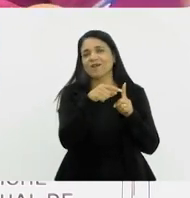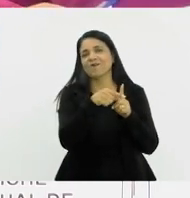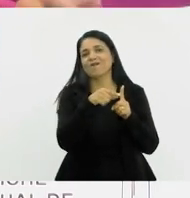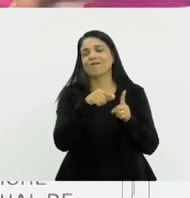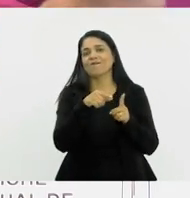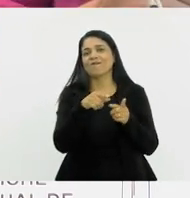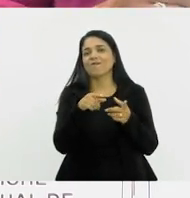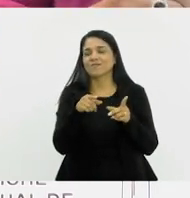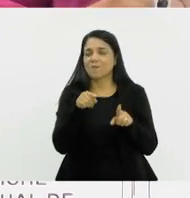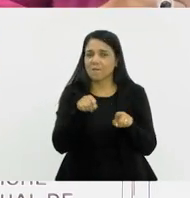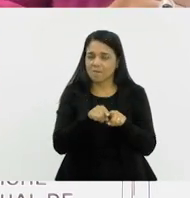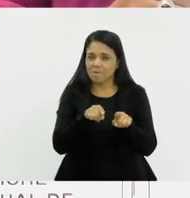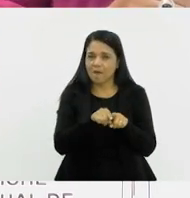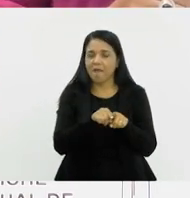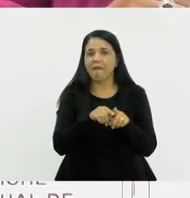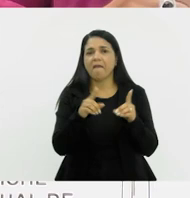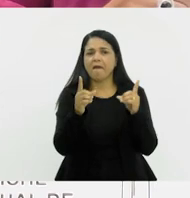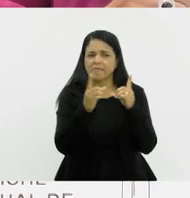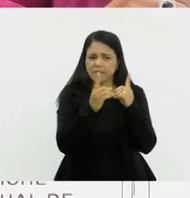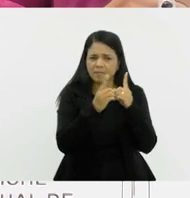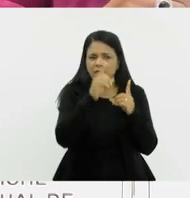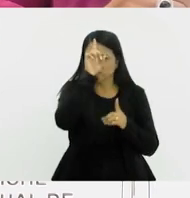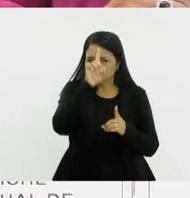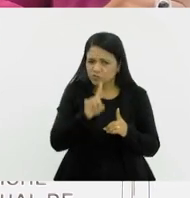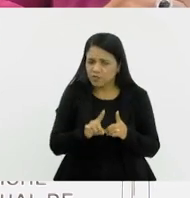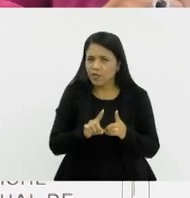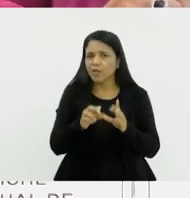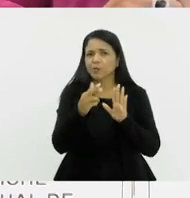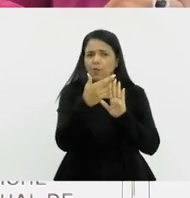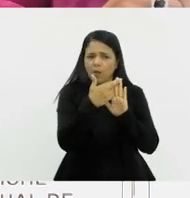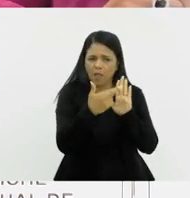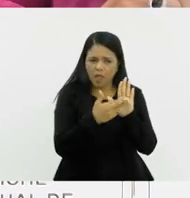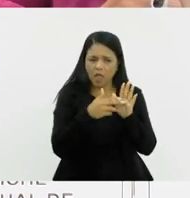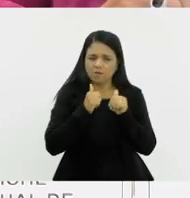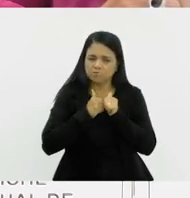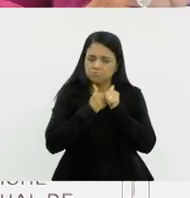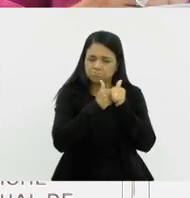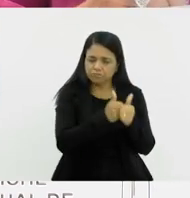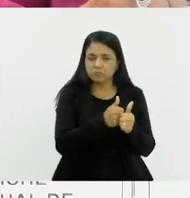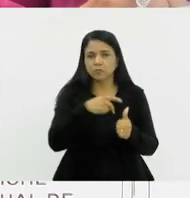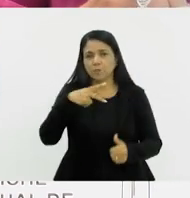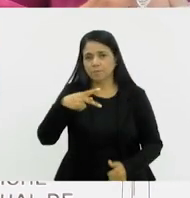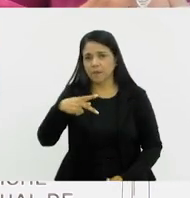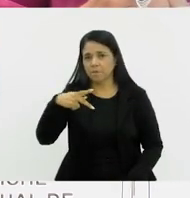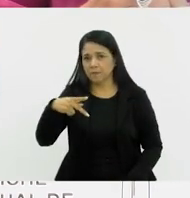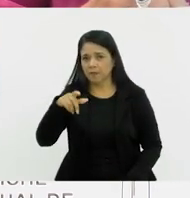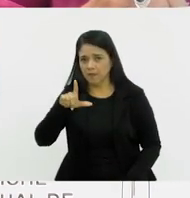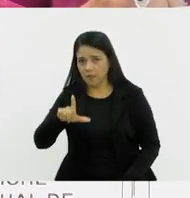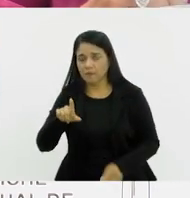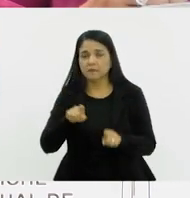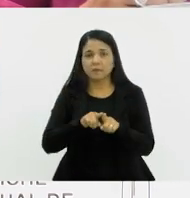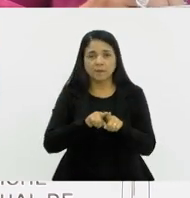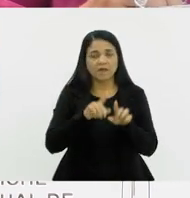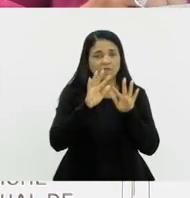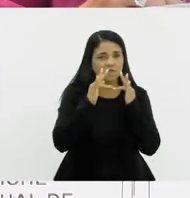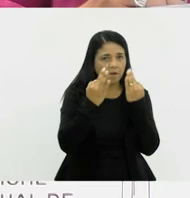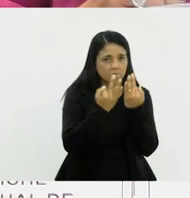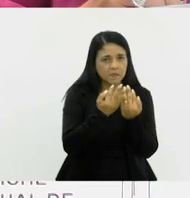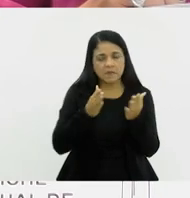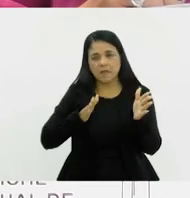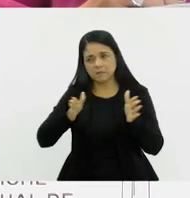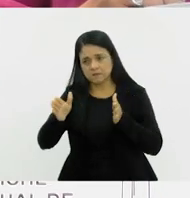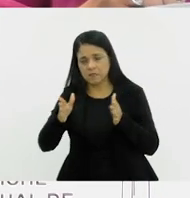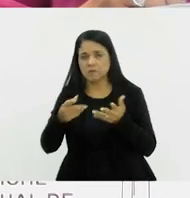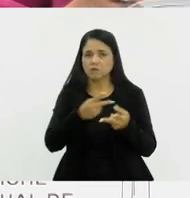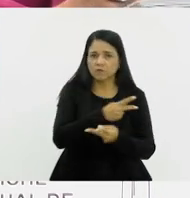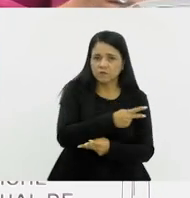social que vai atender todos os direitos, vai contemplar todos os direitos do PPL, assim como também dos familiares, acesso, visita,